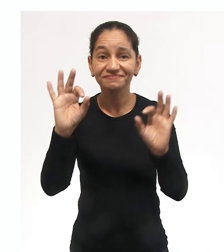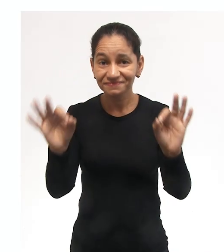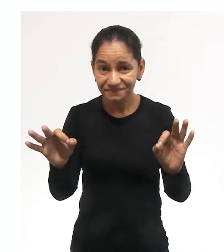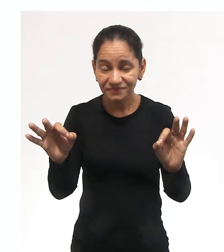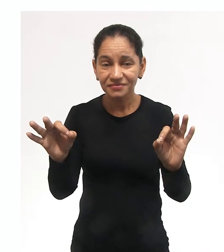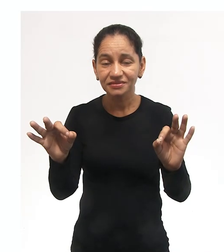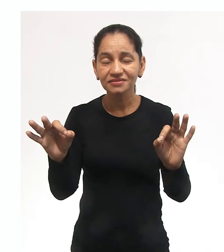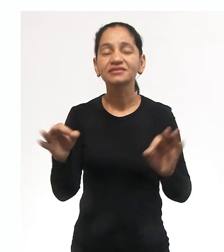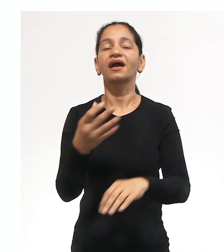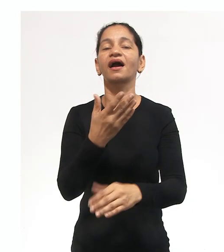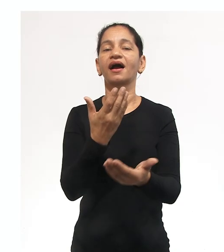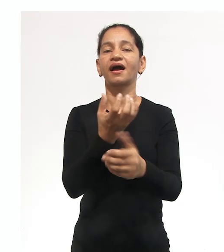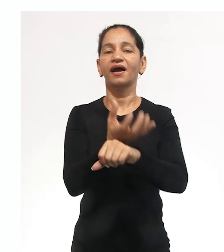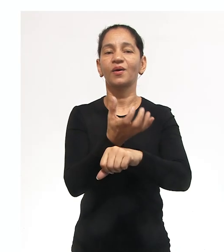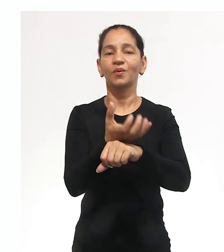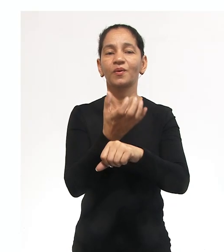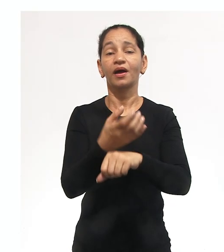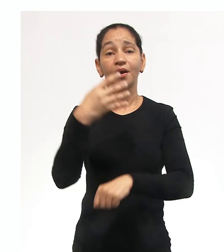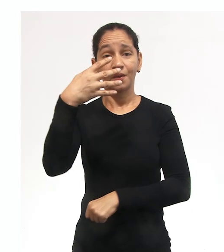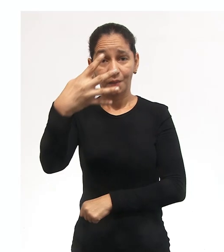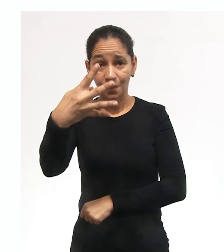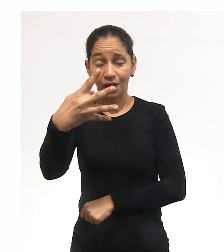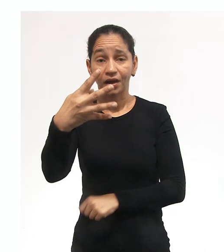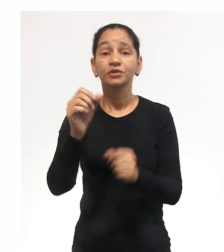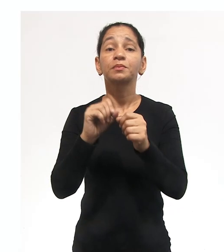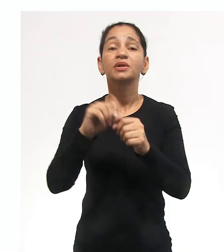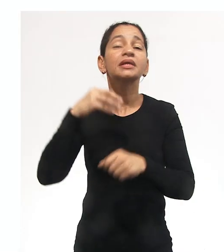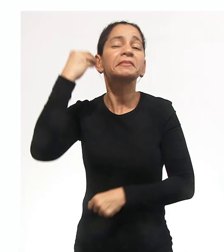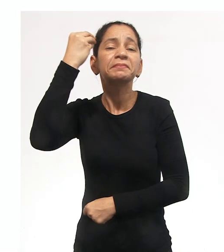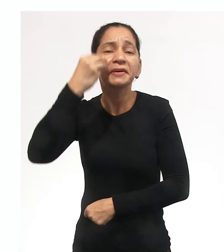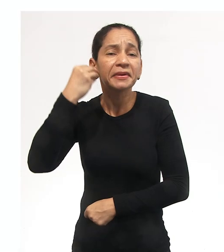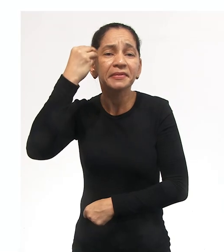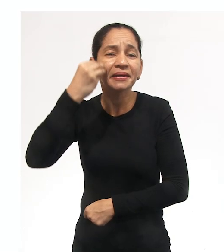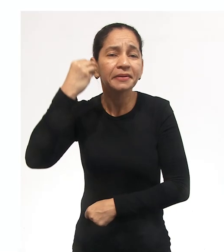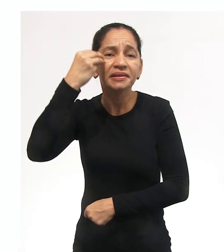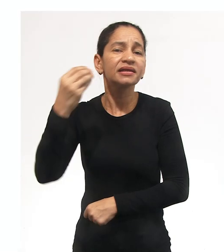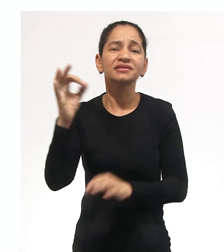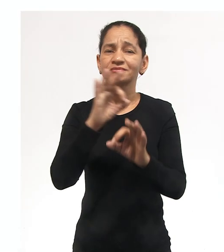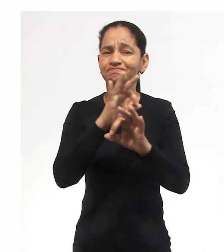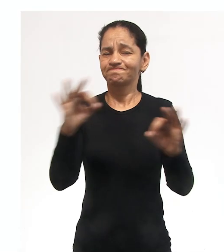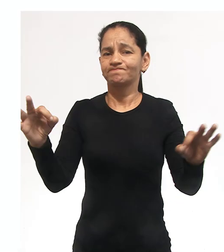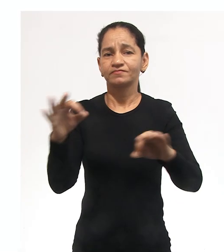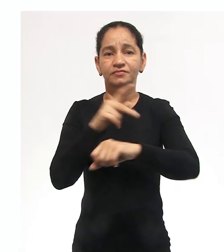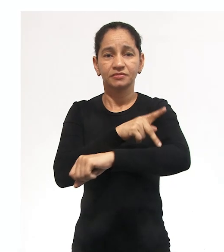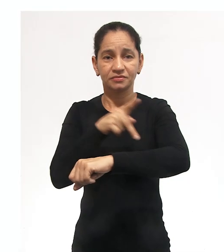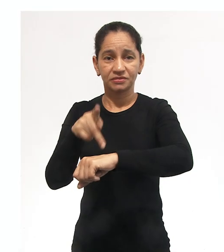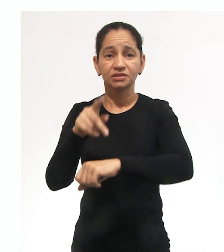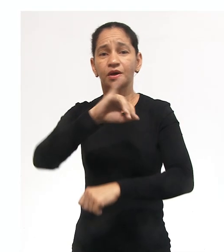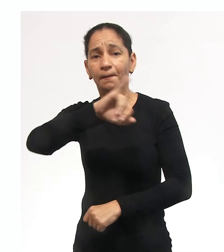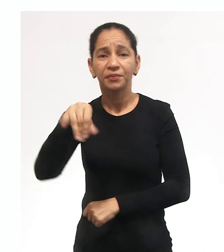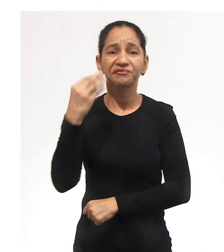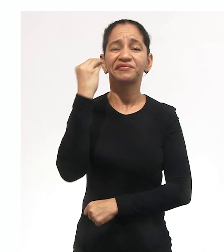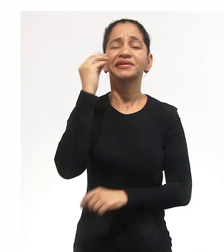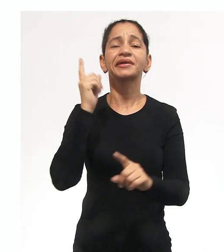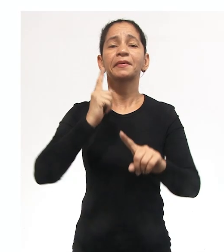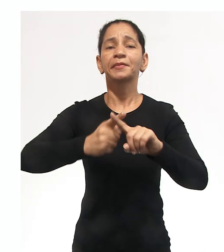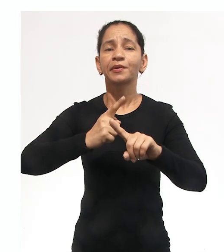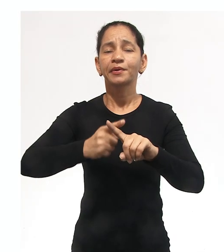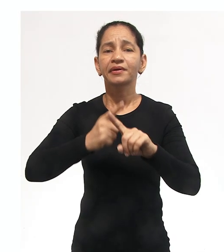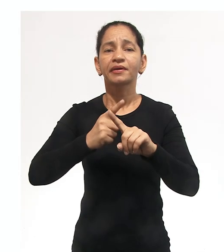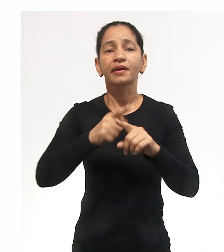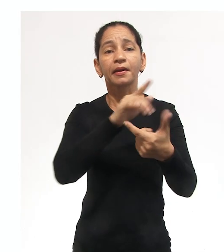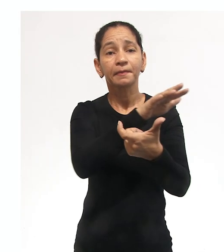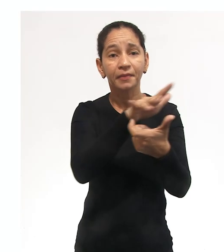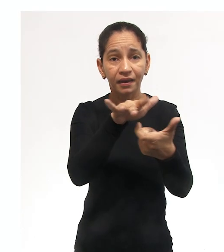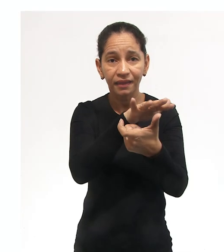A aula 4, Alfabetização e Letramento, Experiências Pedagógicas. Aqui nós vamos recuperar todo o